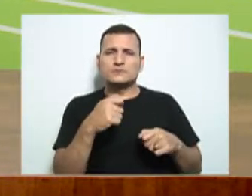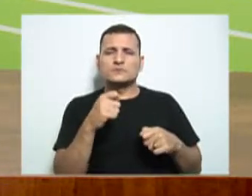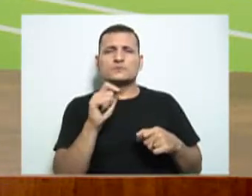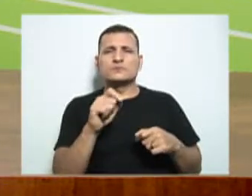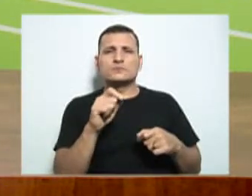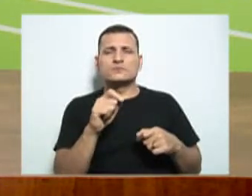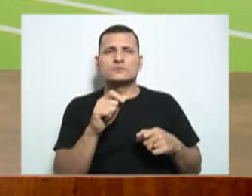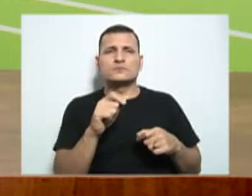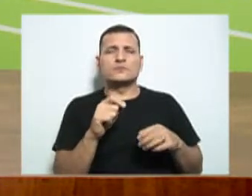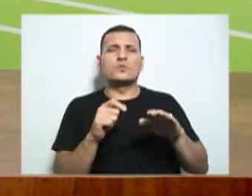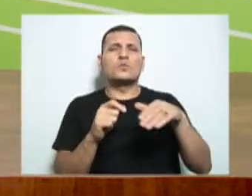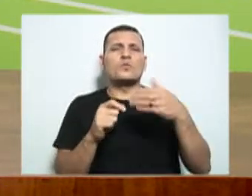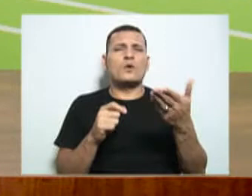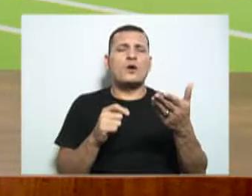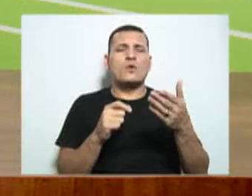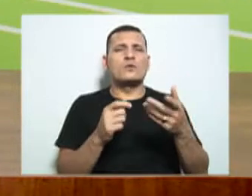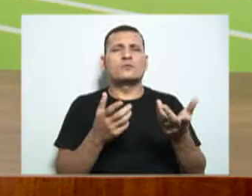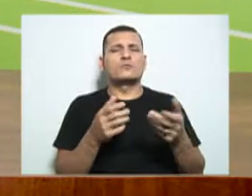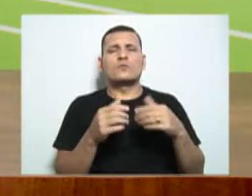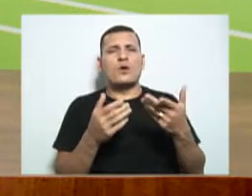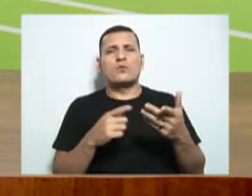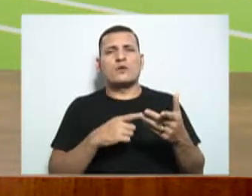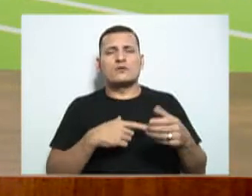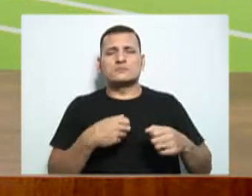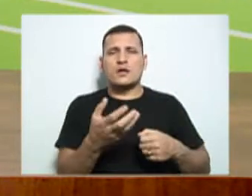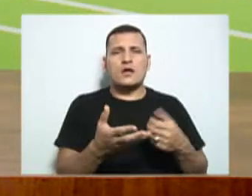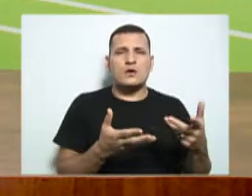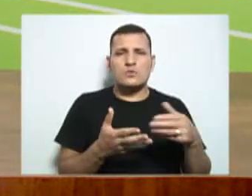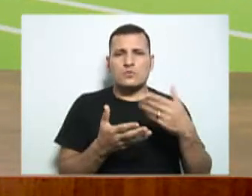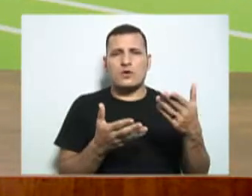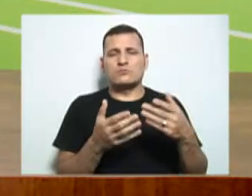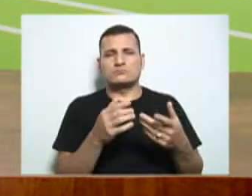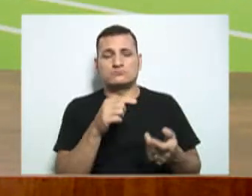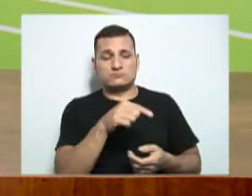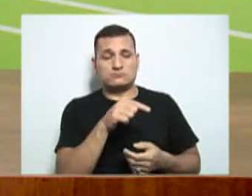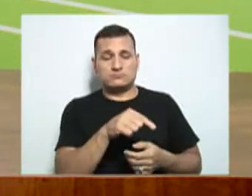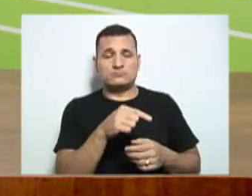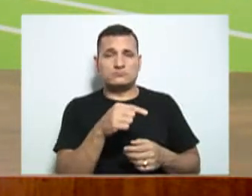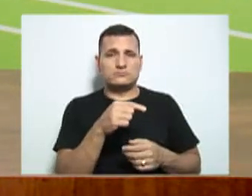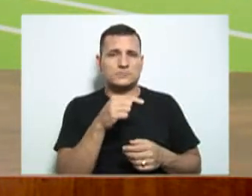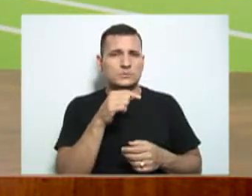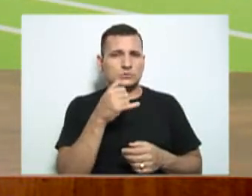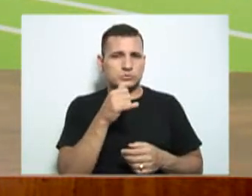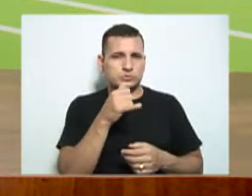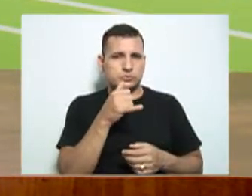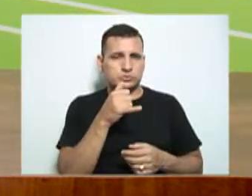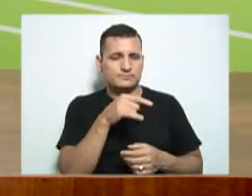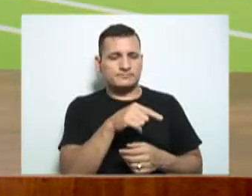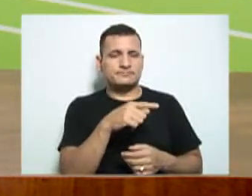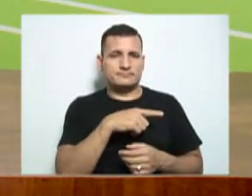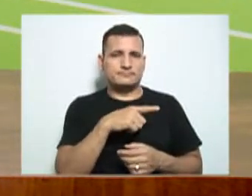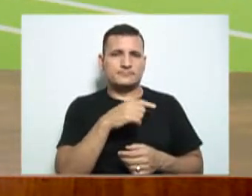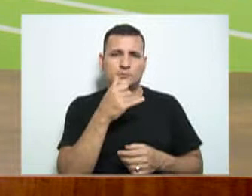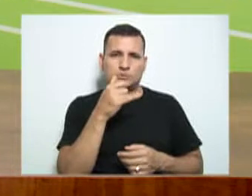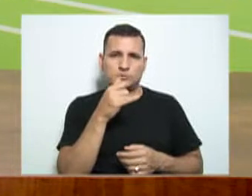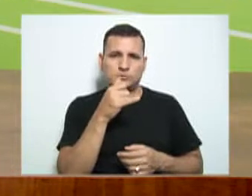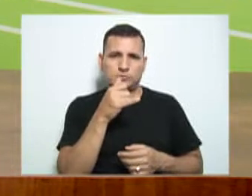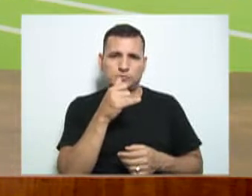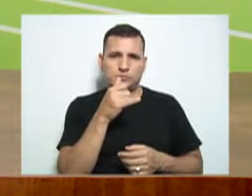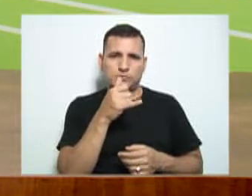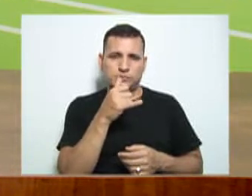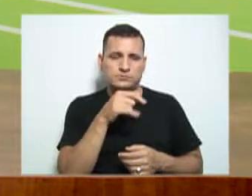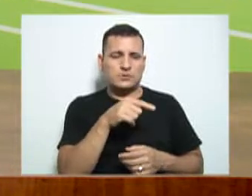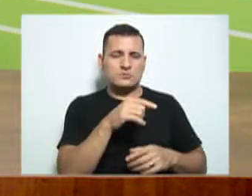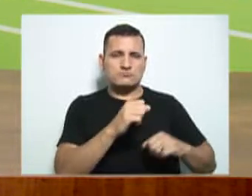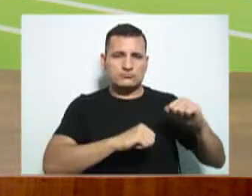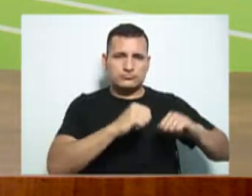quê? Quais são os custos indiretos que eu tenho? Bom, essa máquina, ela funciona com energia elétrica. Então, vamos lá,